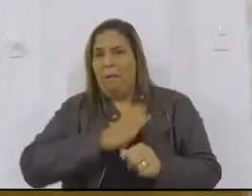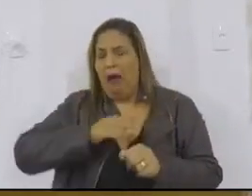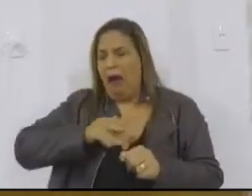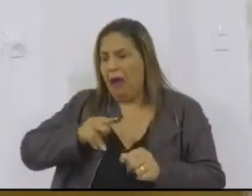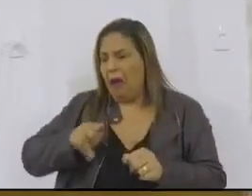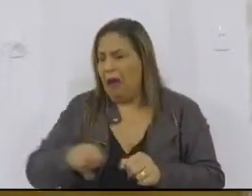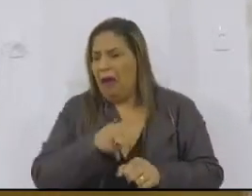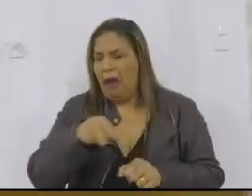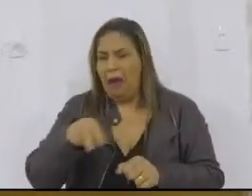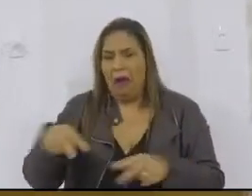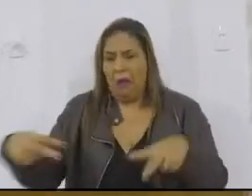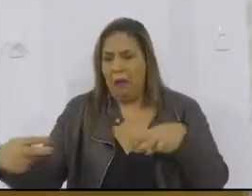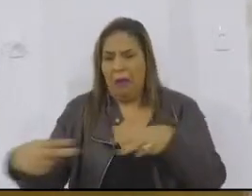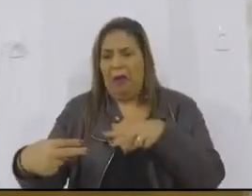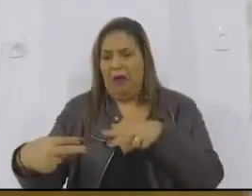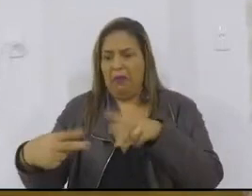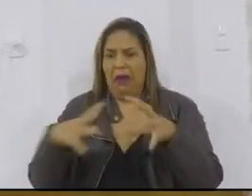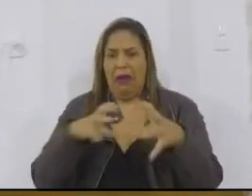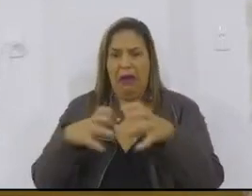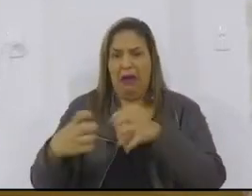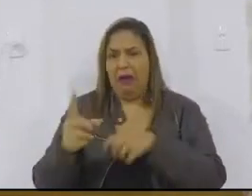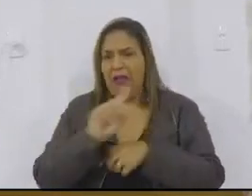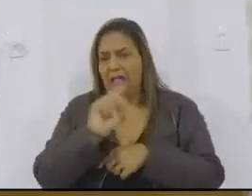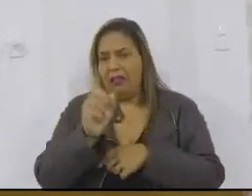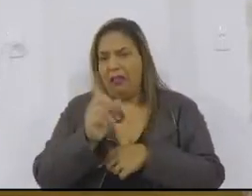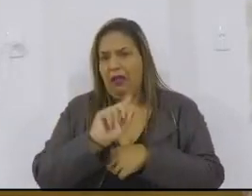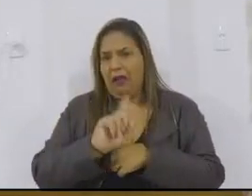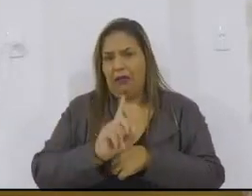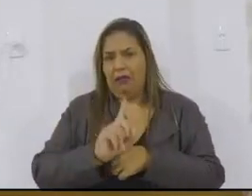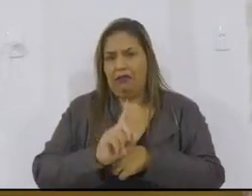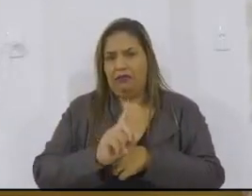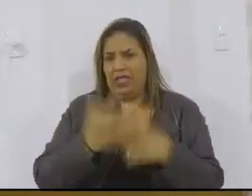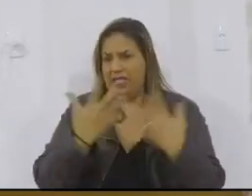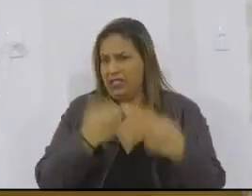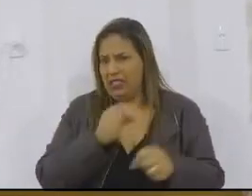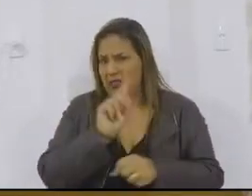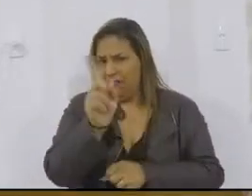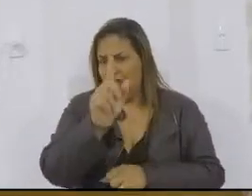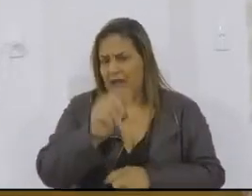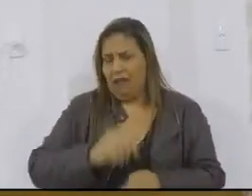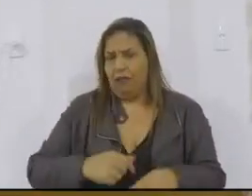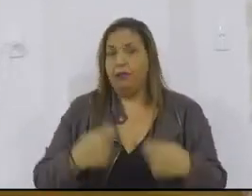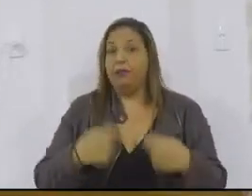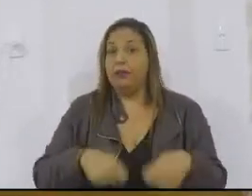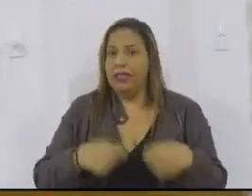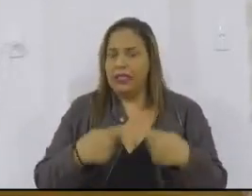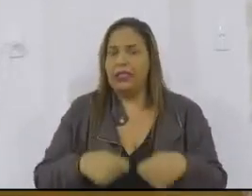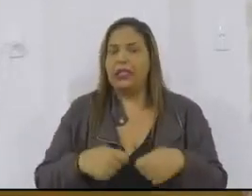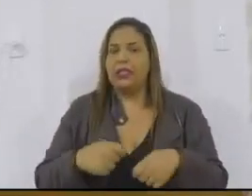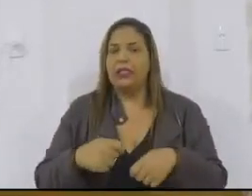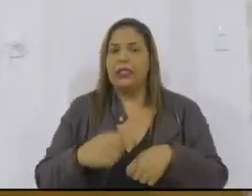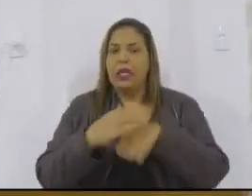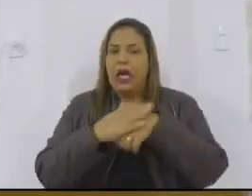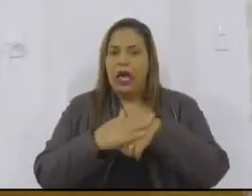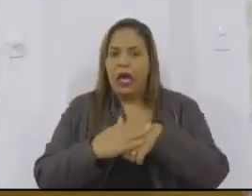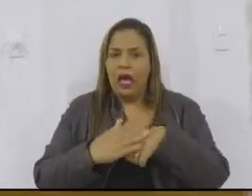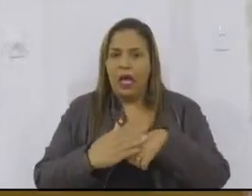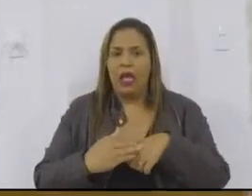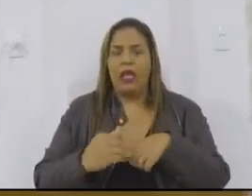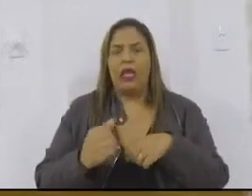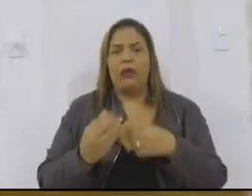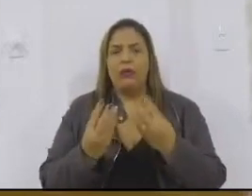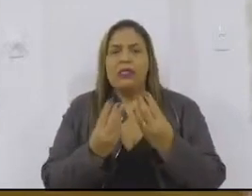isso. Essa é a minha indignação, porque eu acho que tem que tratar bem o povo. O povo não tem nada com isso.